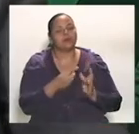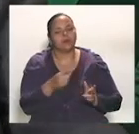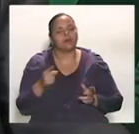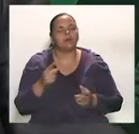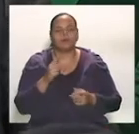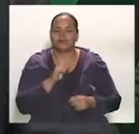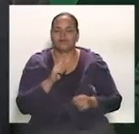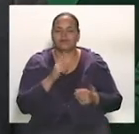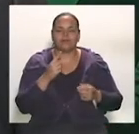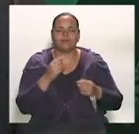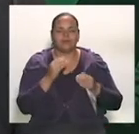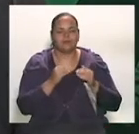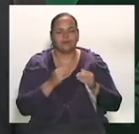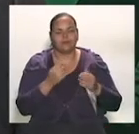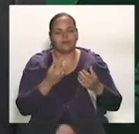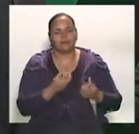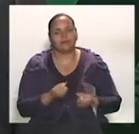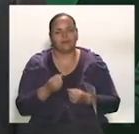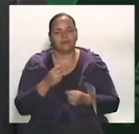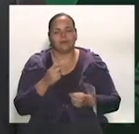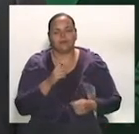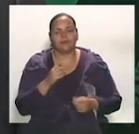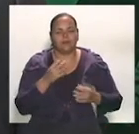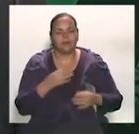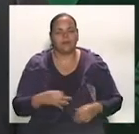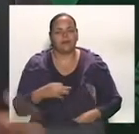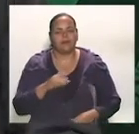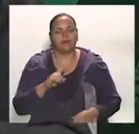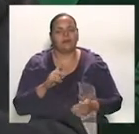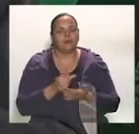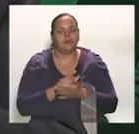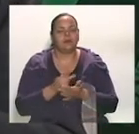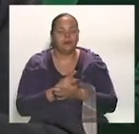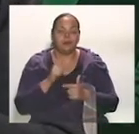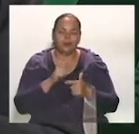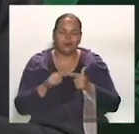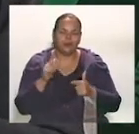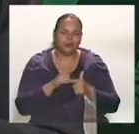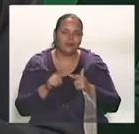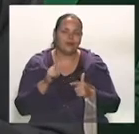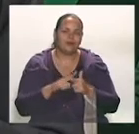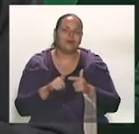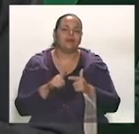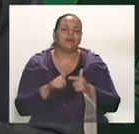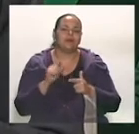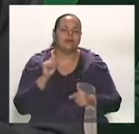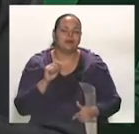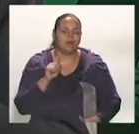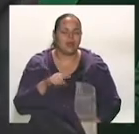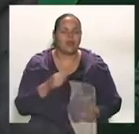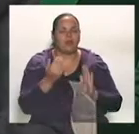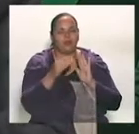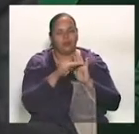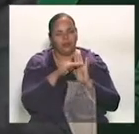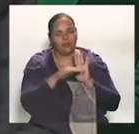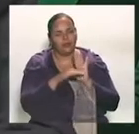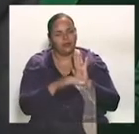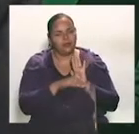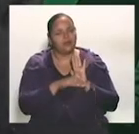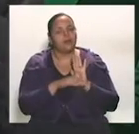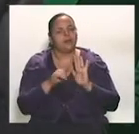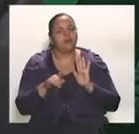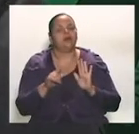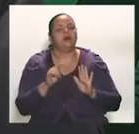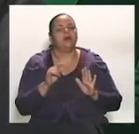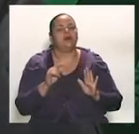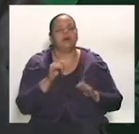quem descumprir os preceitos do Profut. O grande problema, Rui, é que é um programa feito